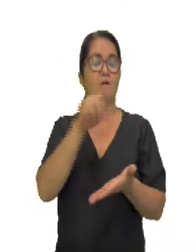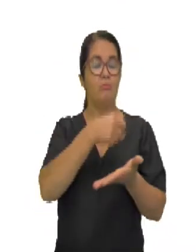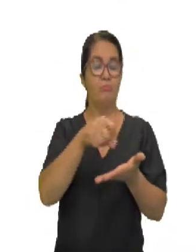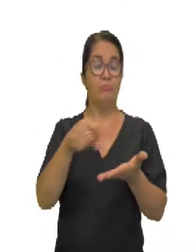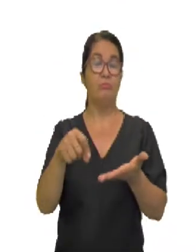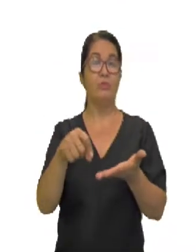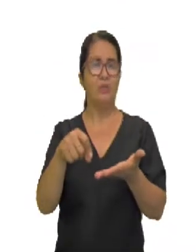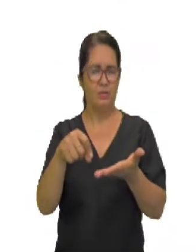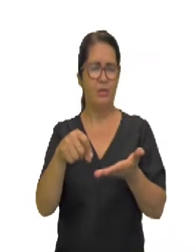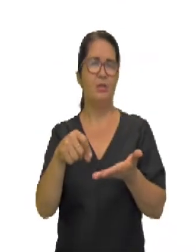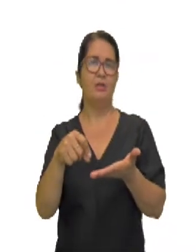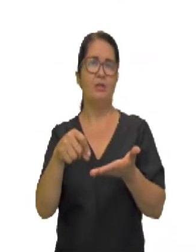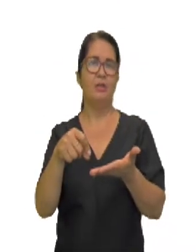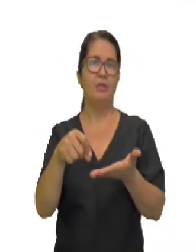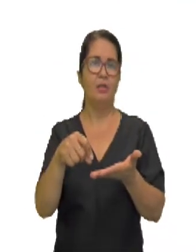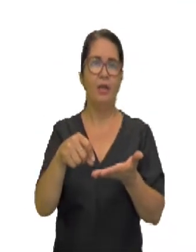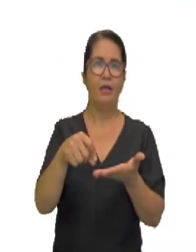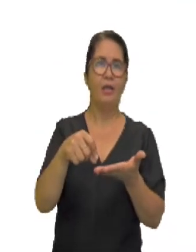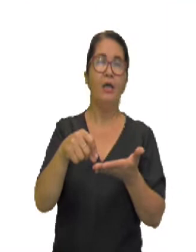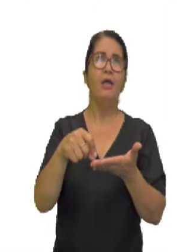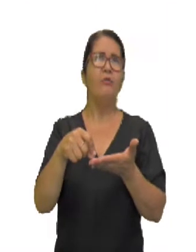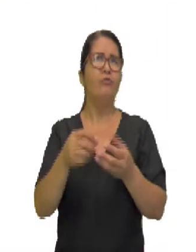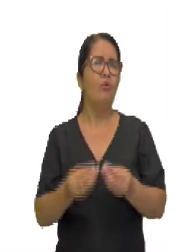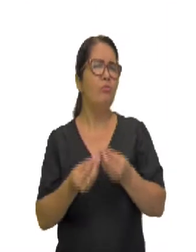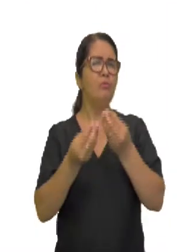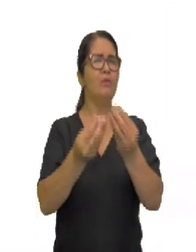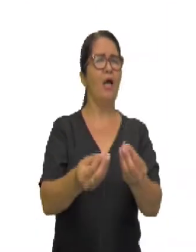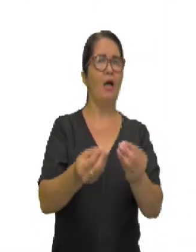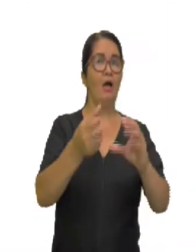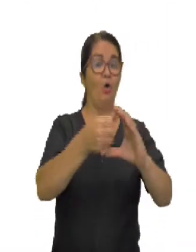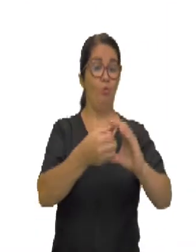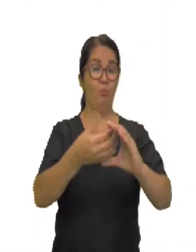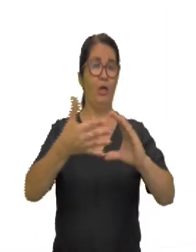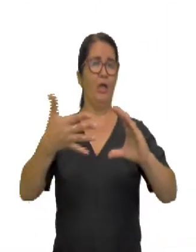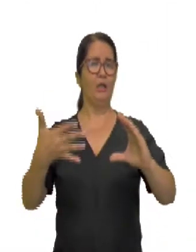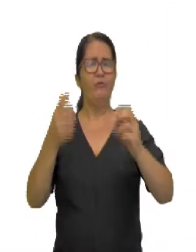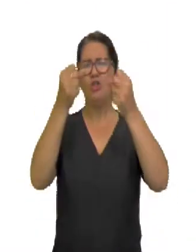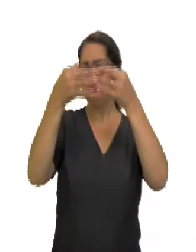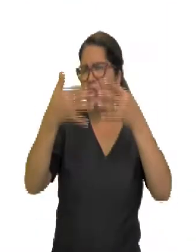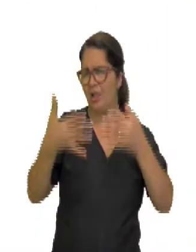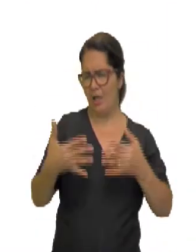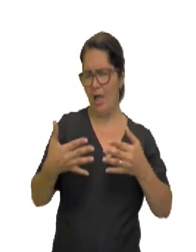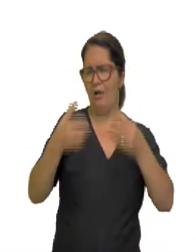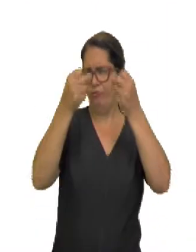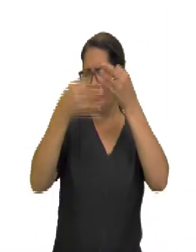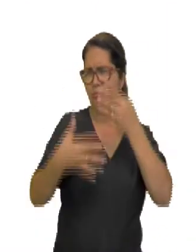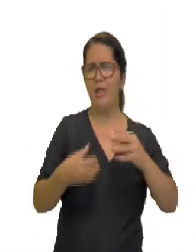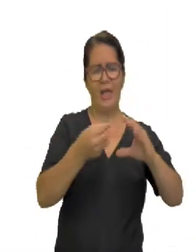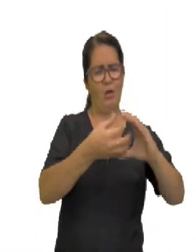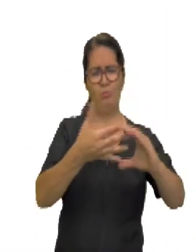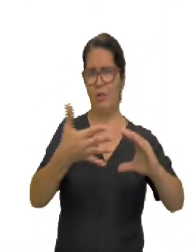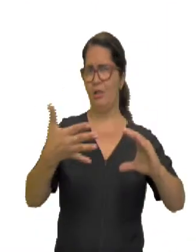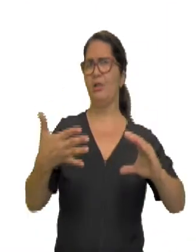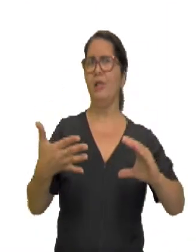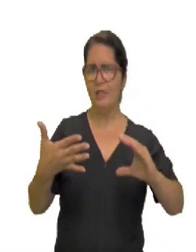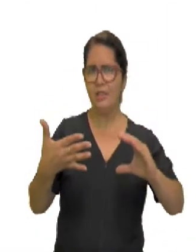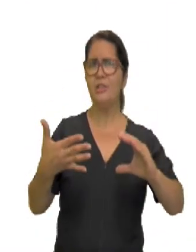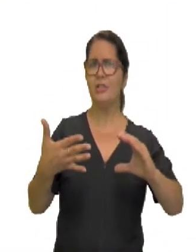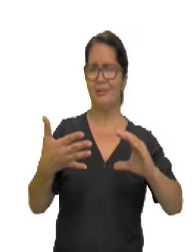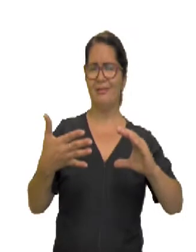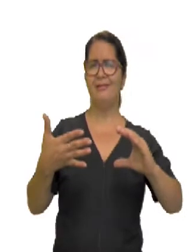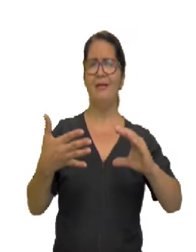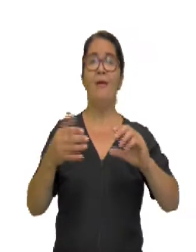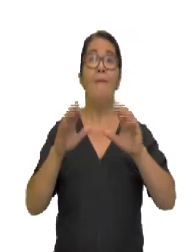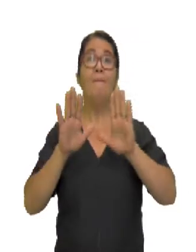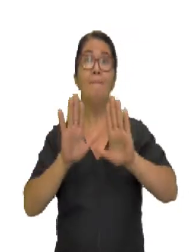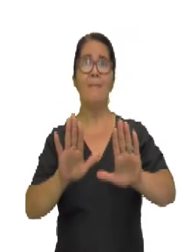vou realizar uma característica, eu vou dizer uma característica de um ser, sempre elevando o grau. Olha